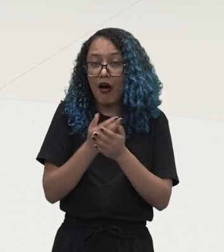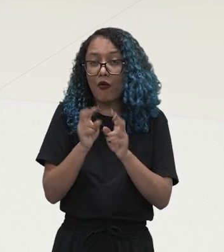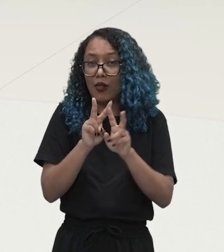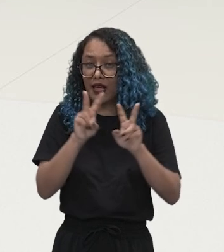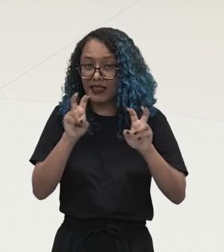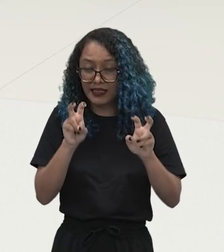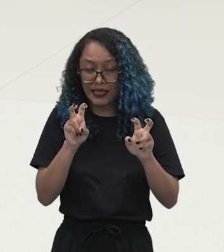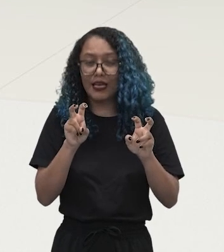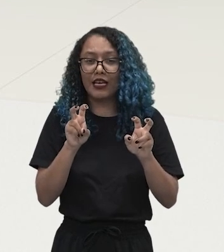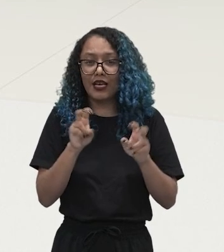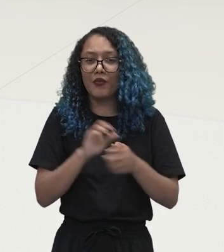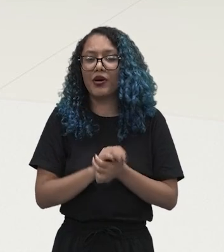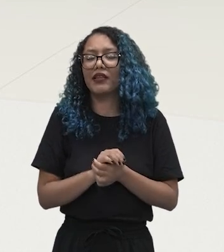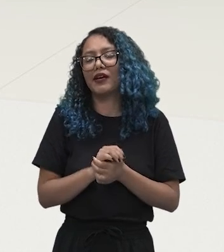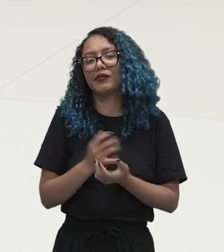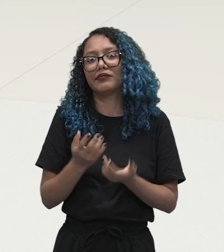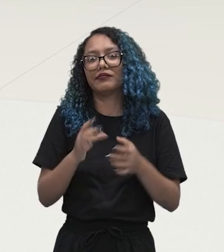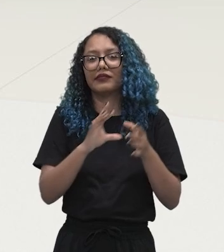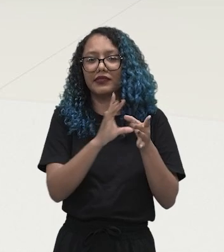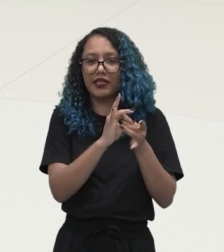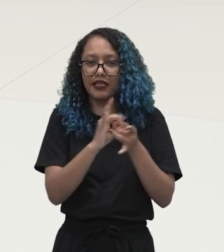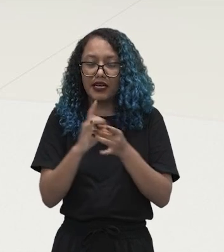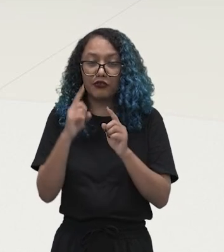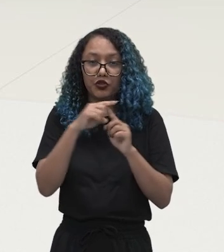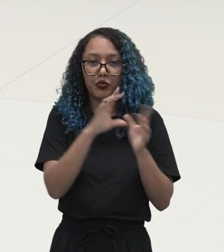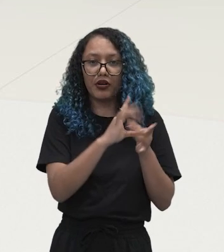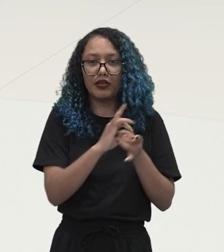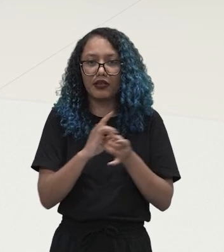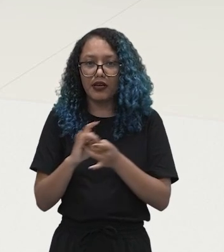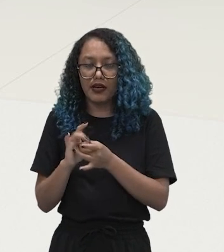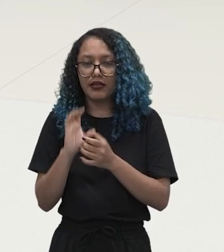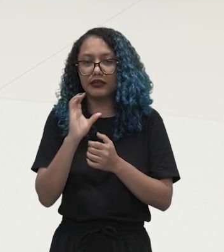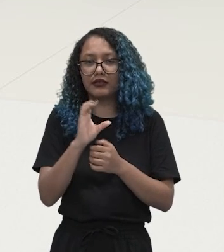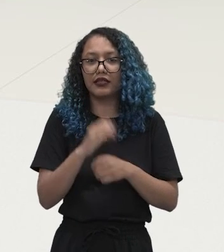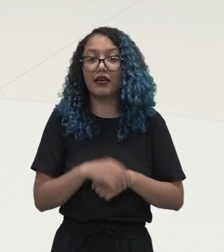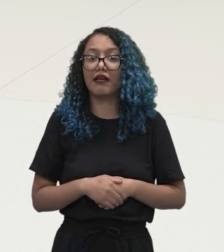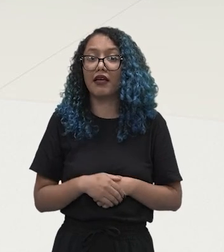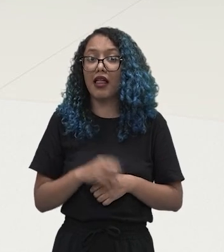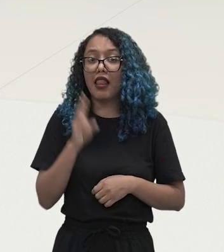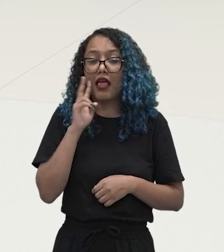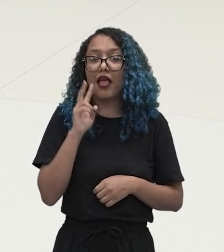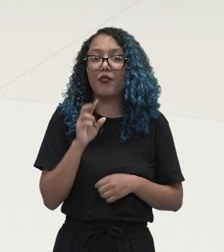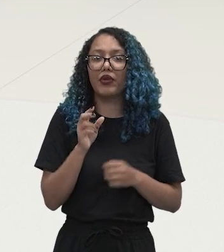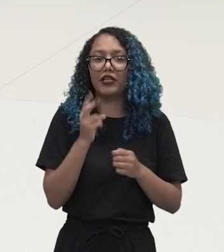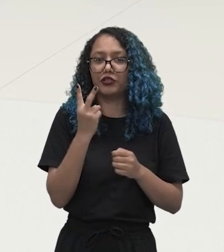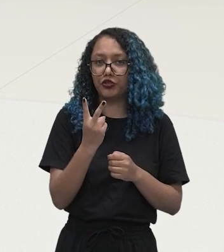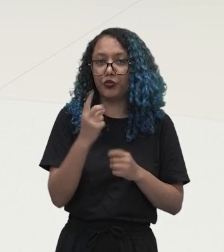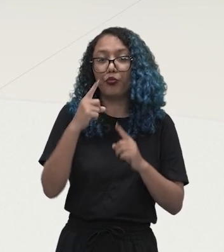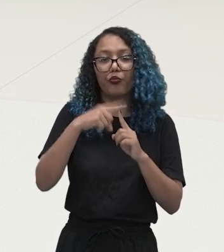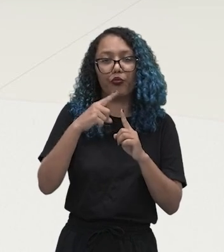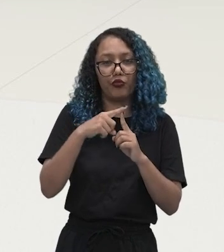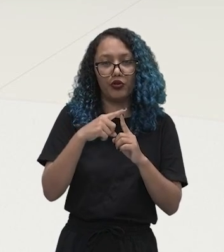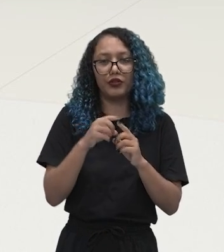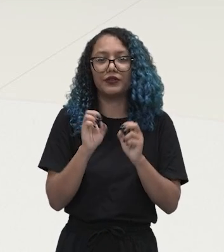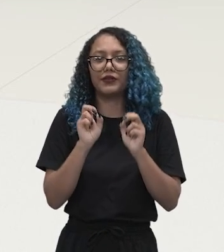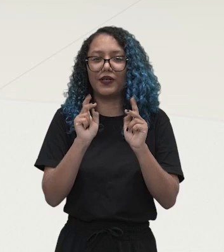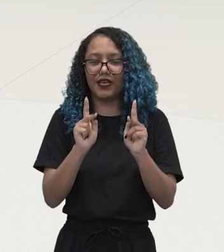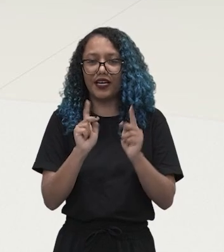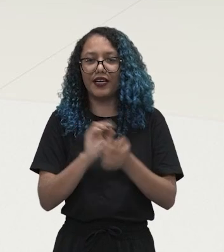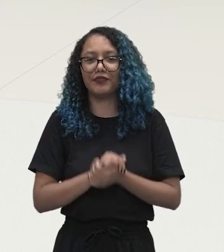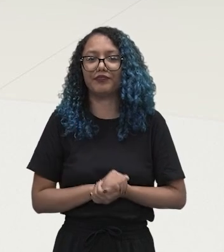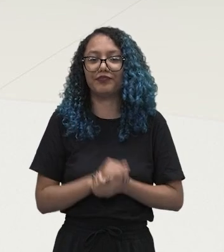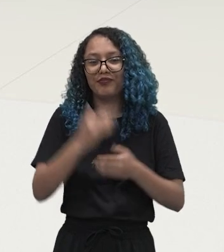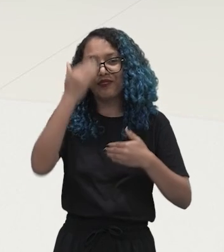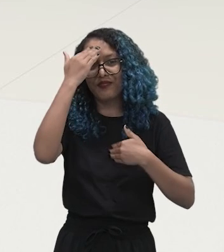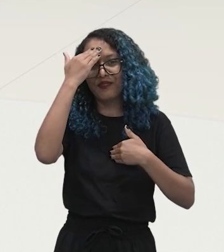nossa aula sobre a classificação das cadeias carbônicas, lembrando que são 2 tipos, cadeias abertas e cadeias fechadas, ok?